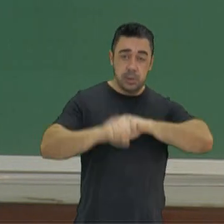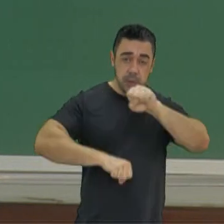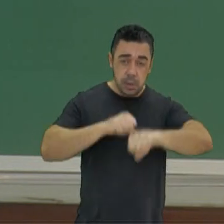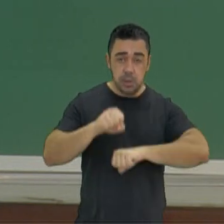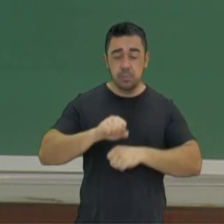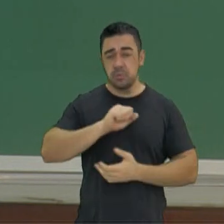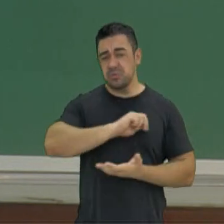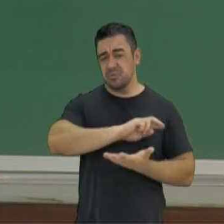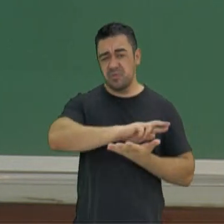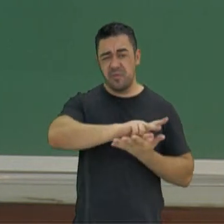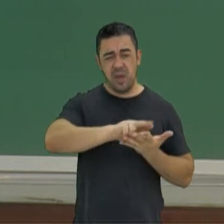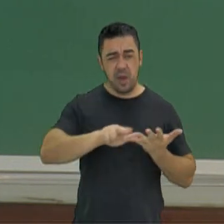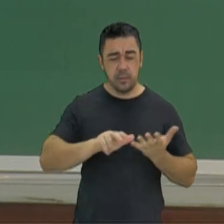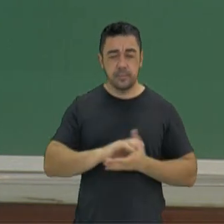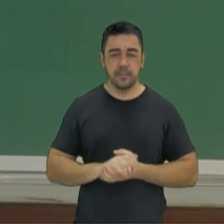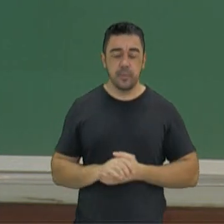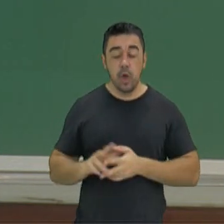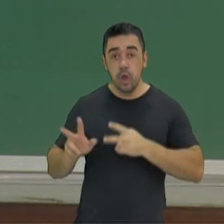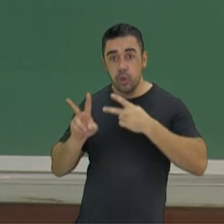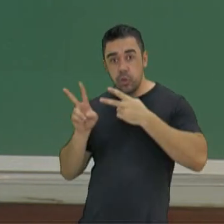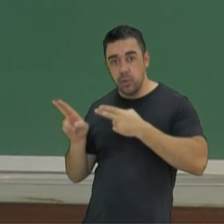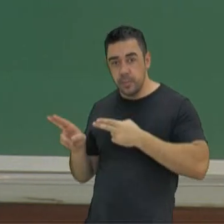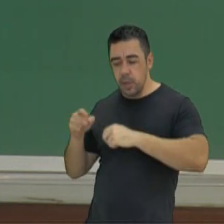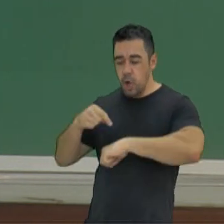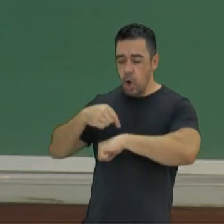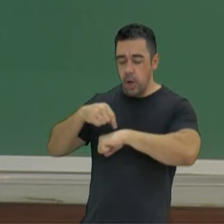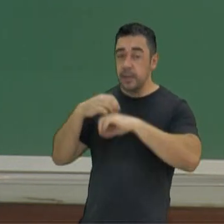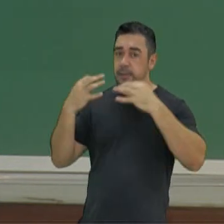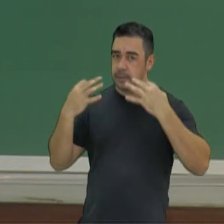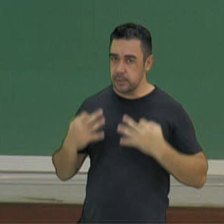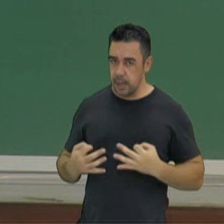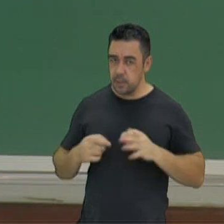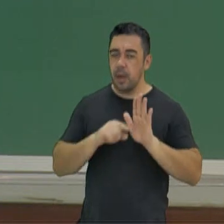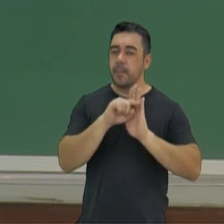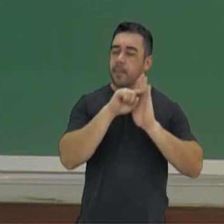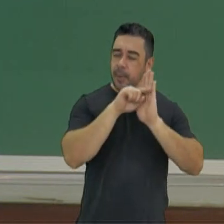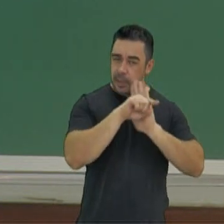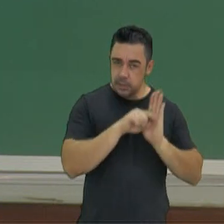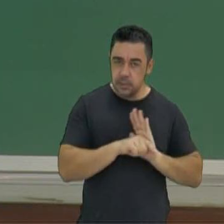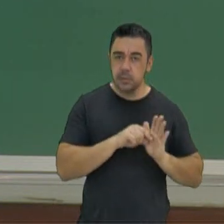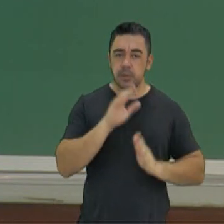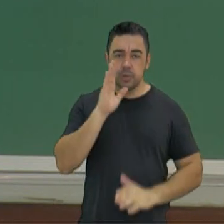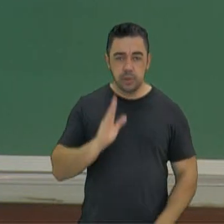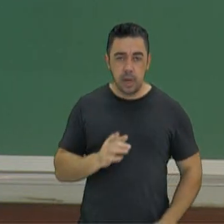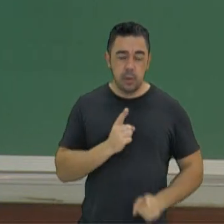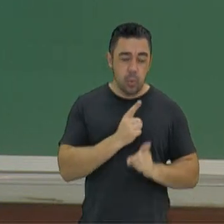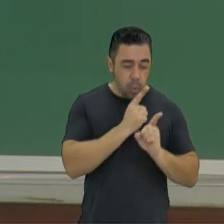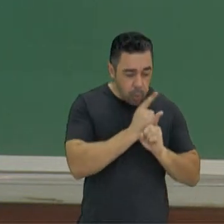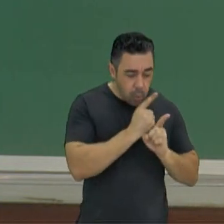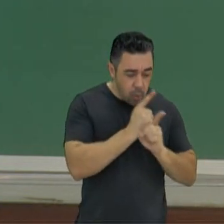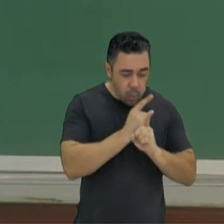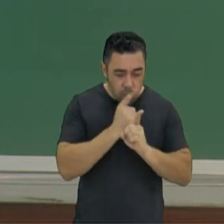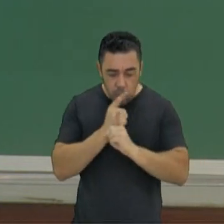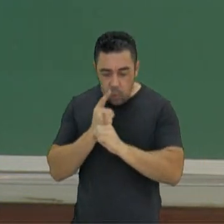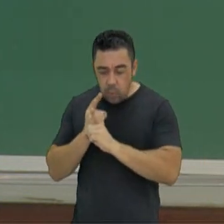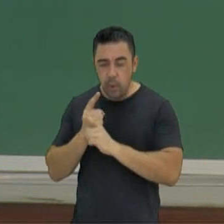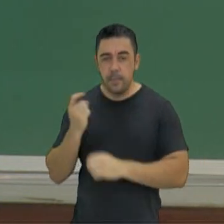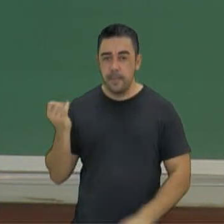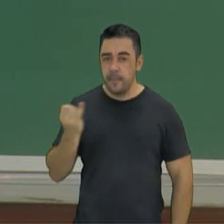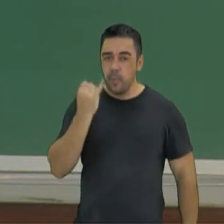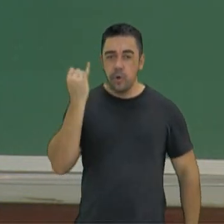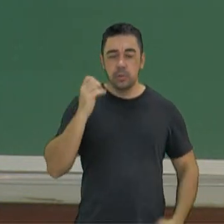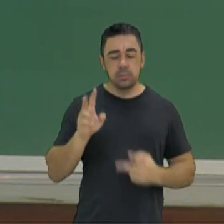atividade. Sono adequado, então tem muita pesquisa científica sendo realizada e demonstrando que o sono